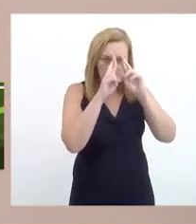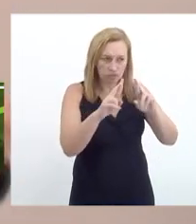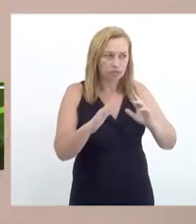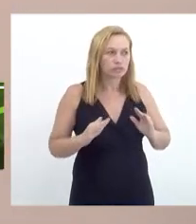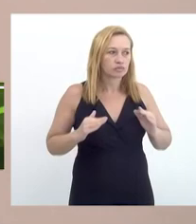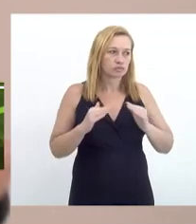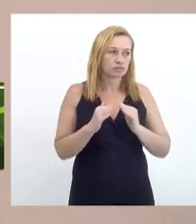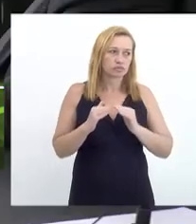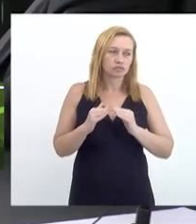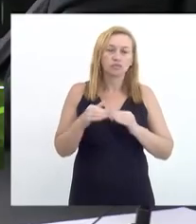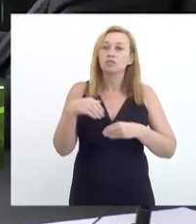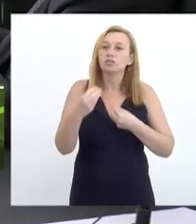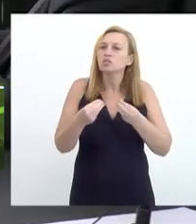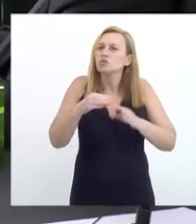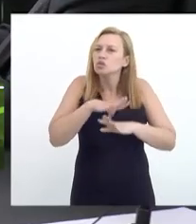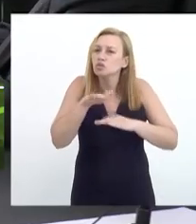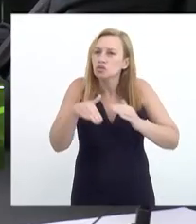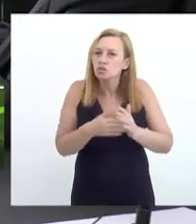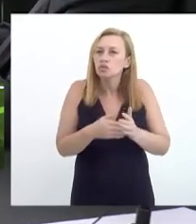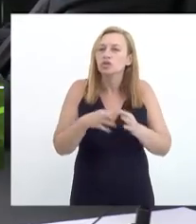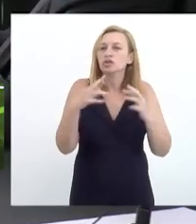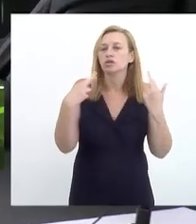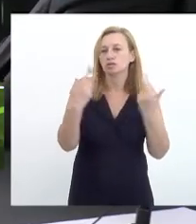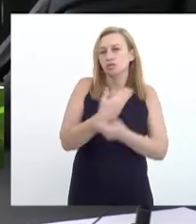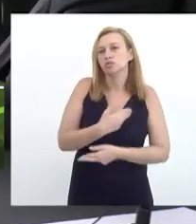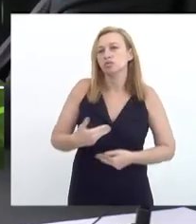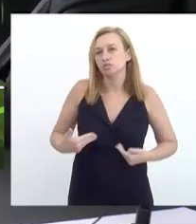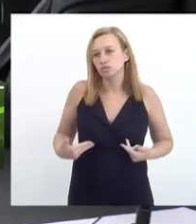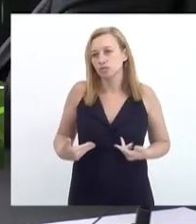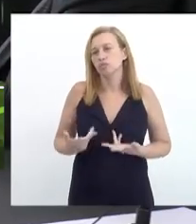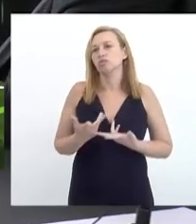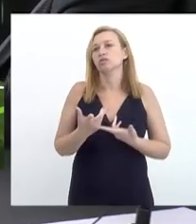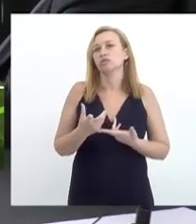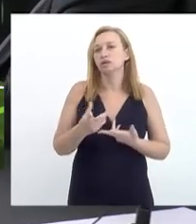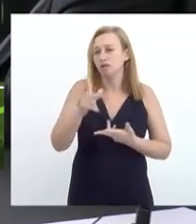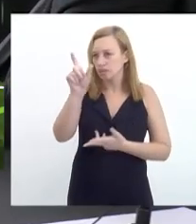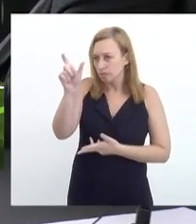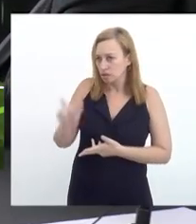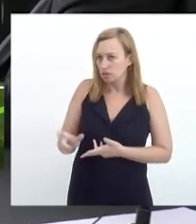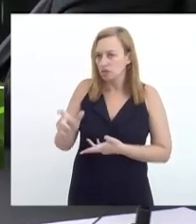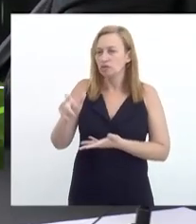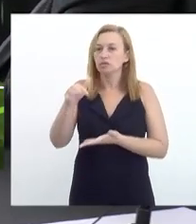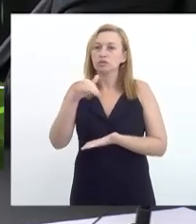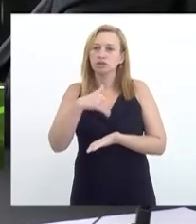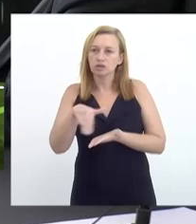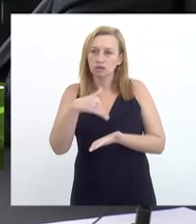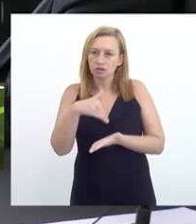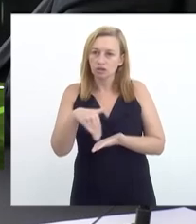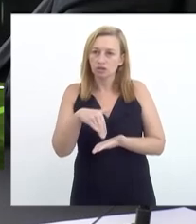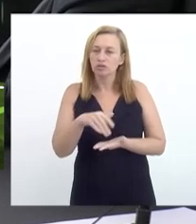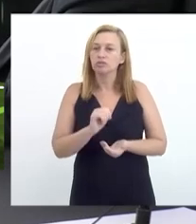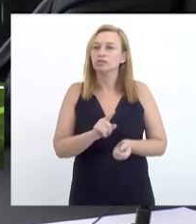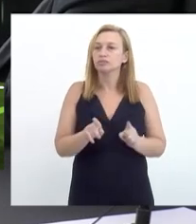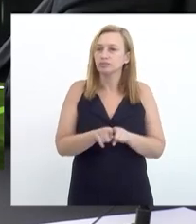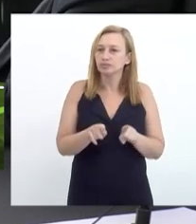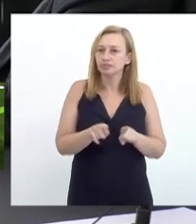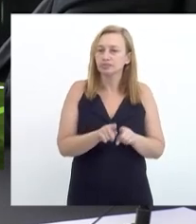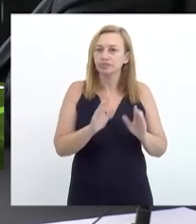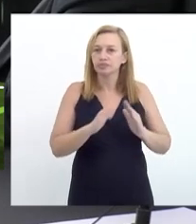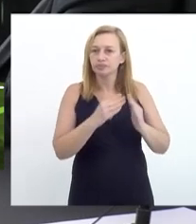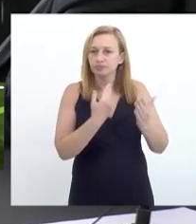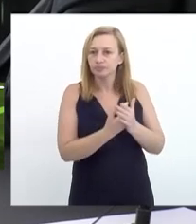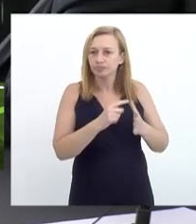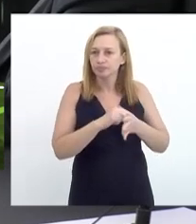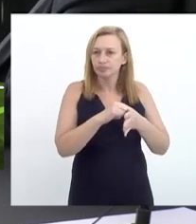casa Como em todas As audiências públicas Presentes Na pessoa Dos secretários E também No colégio De